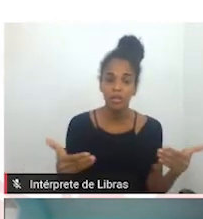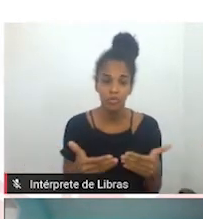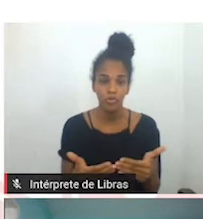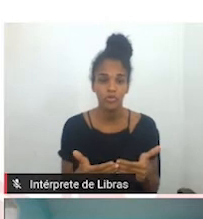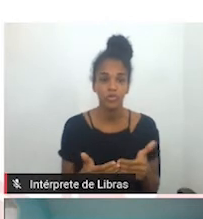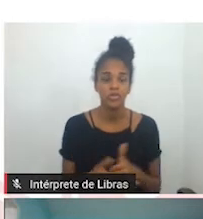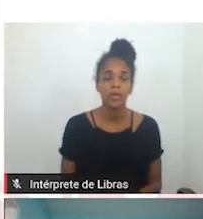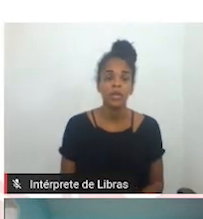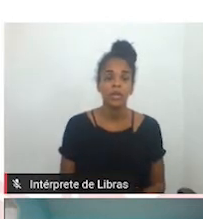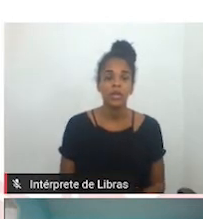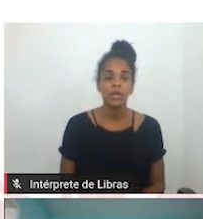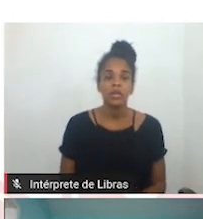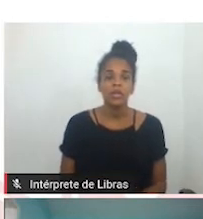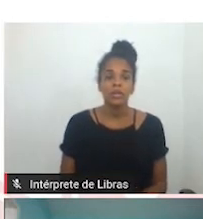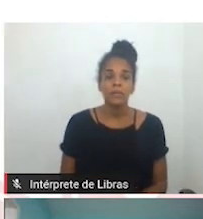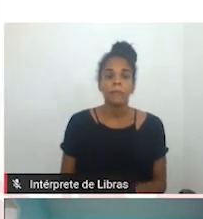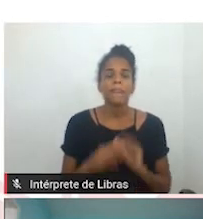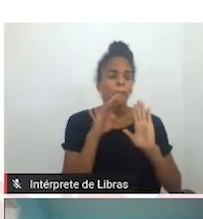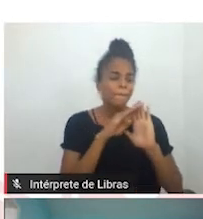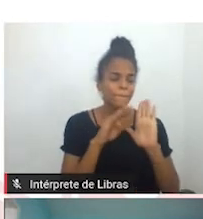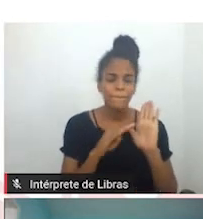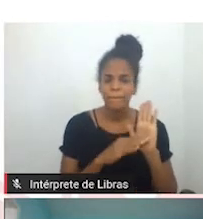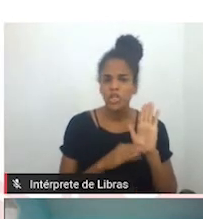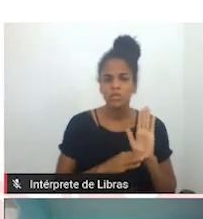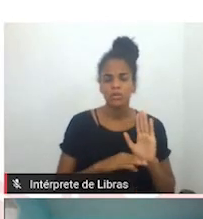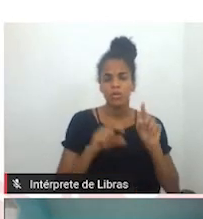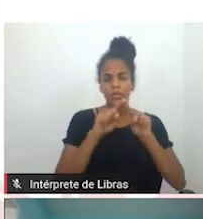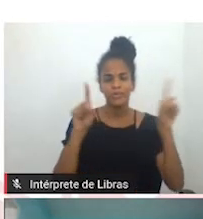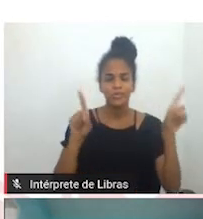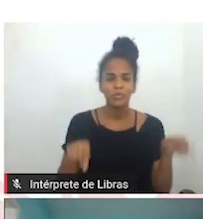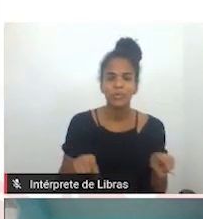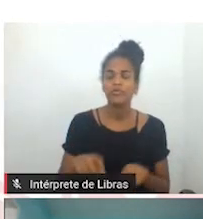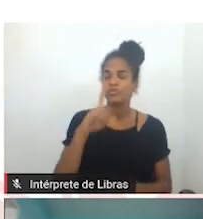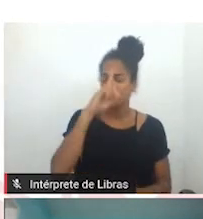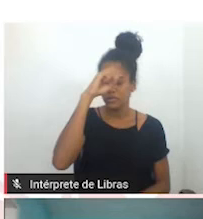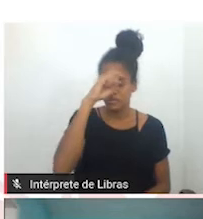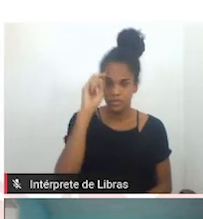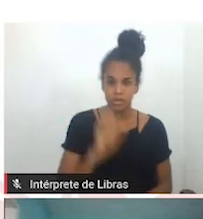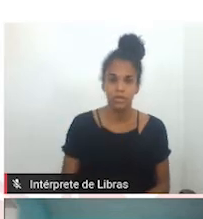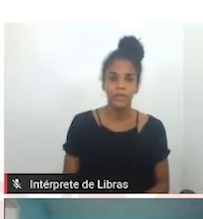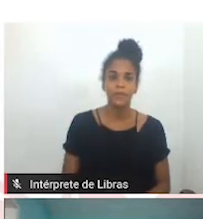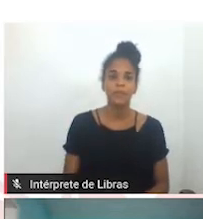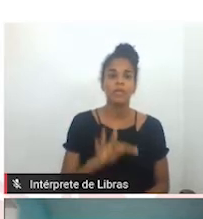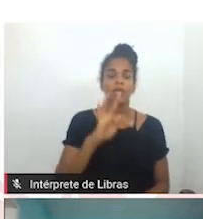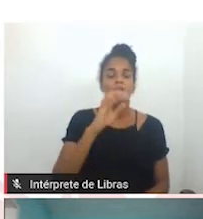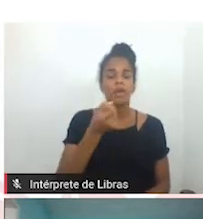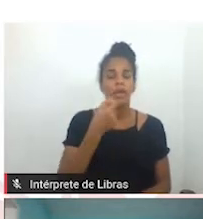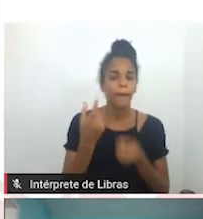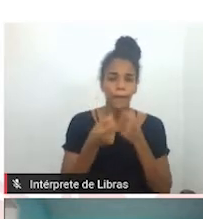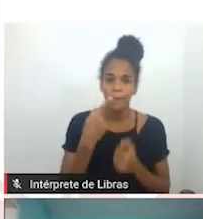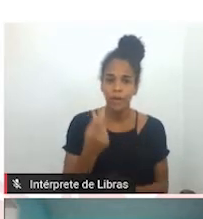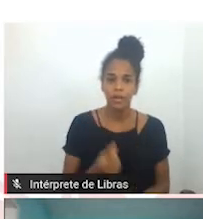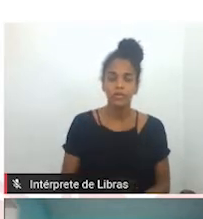pacientes que a gente interna? Protocolos da maioria dos hospitais, a gente faz Tamiflu, azitromicina, hidroxicloroquina, ceftriaxona,